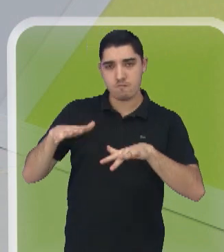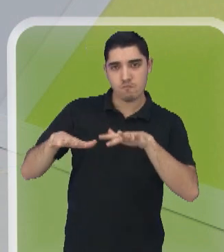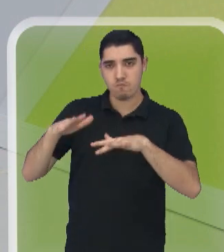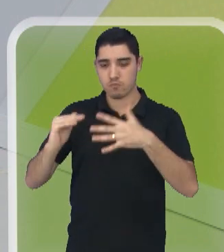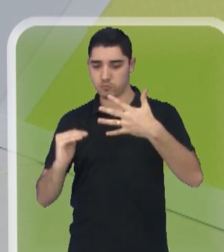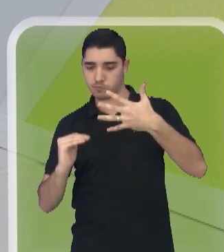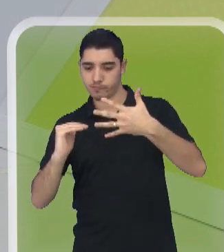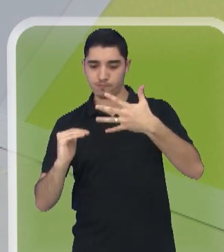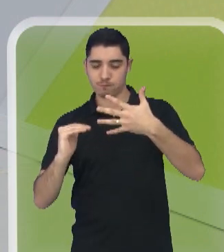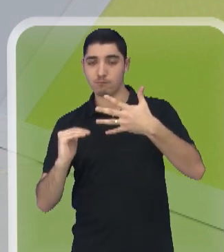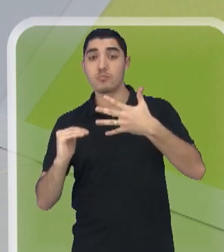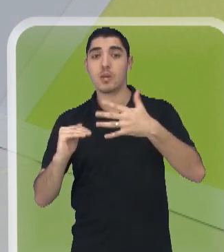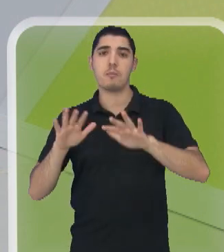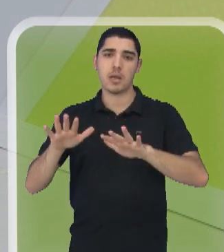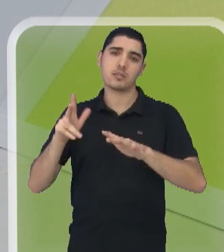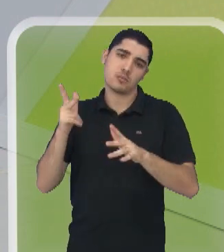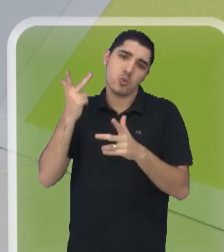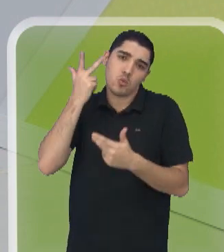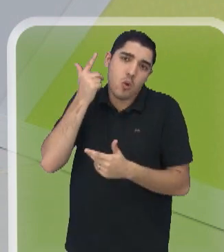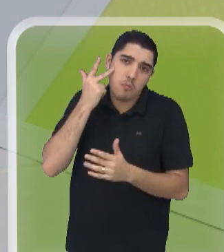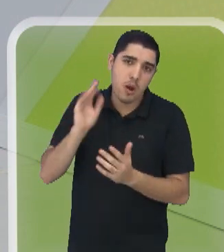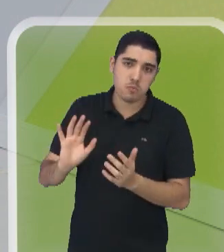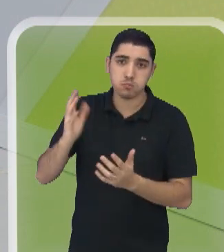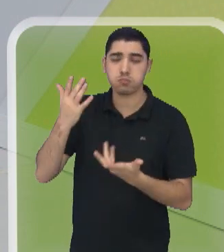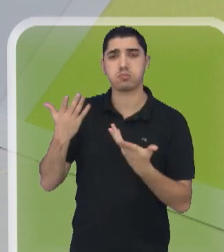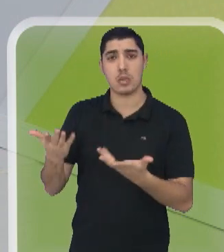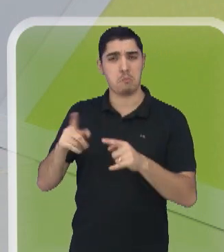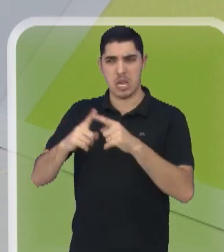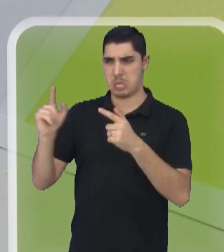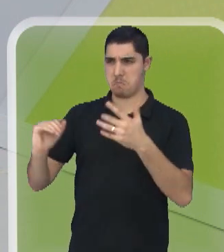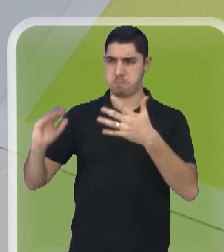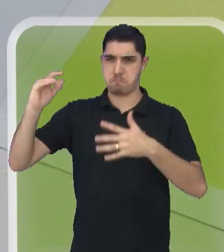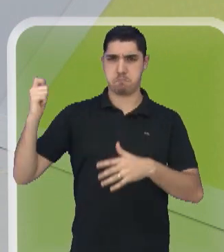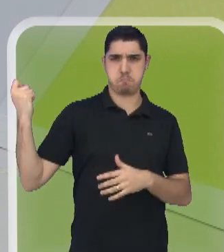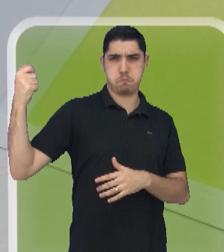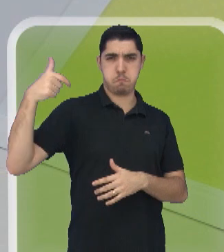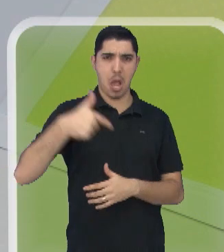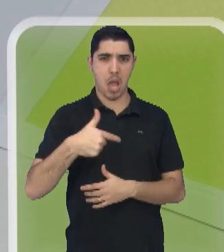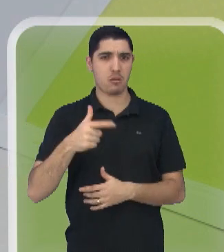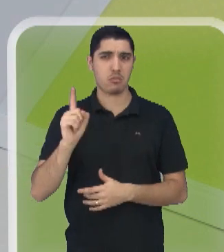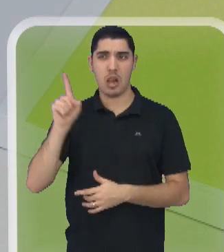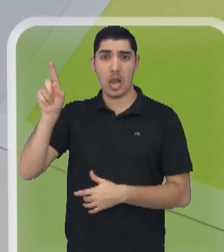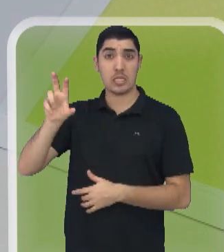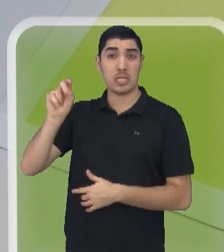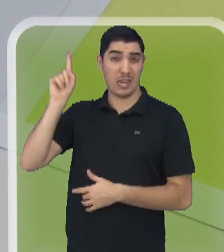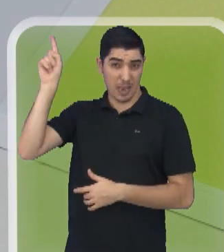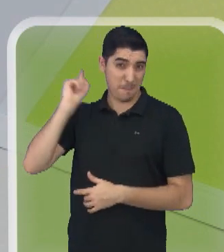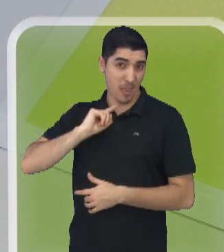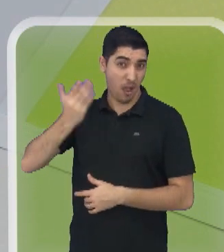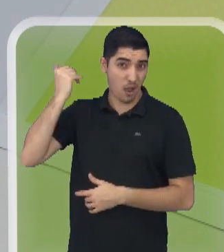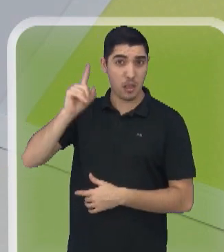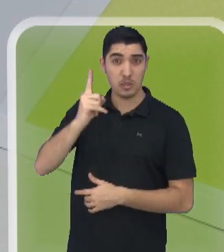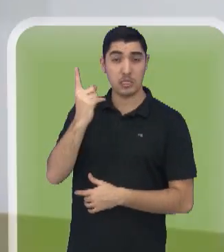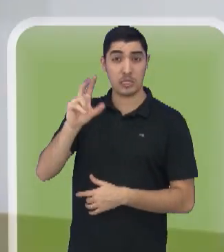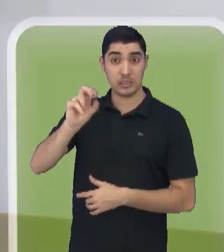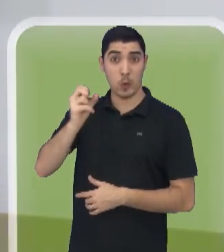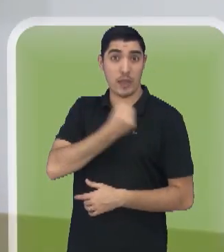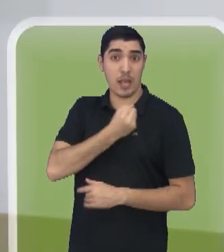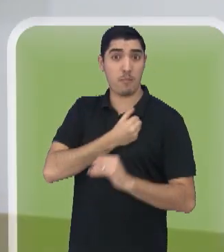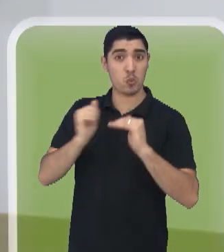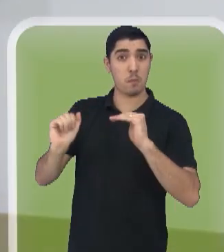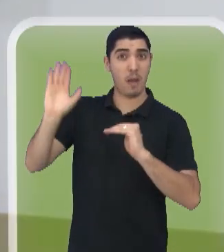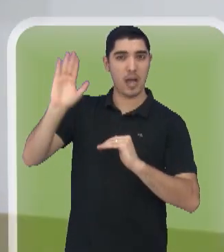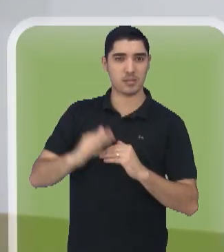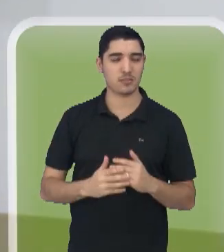tabela, acho que está dentro da normalidade, e não foi aquele passeio que foi lá em Minas, mais de 50 pontos de vantagem, é muita coisa, né? É, como eu disse,